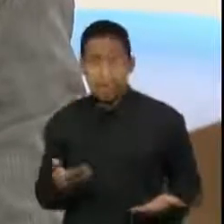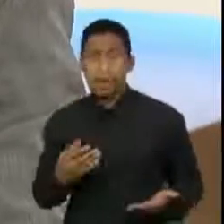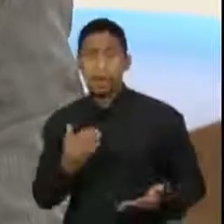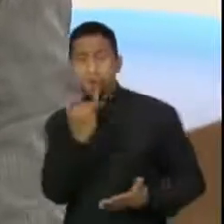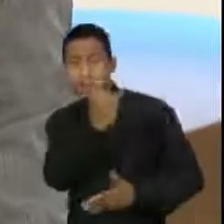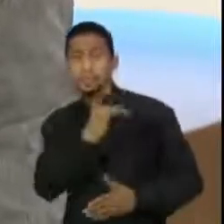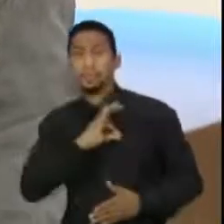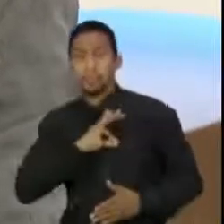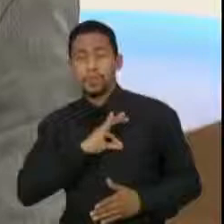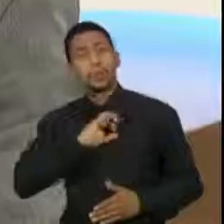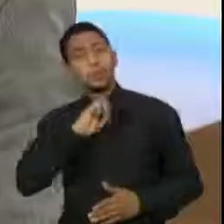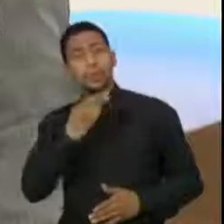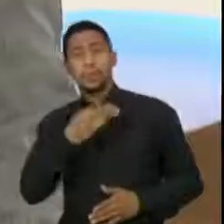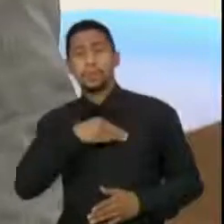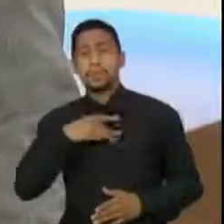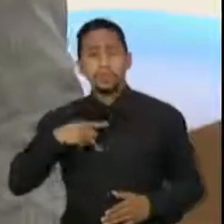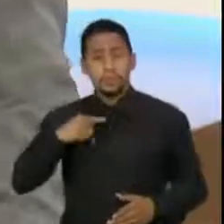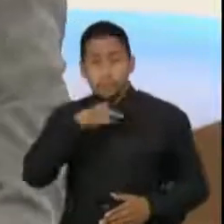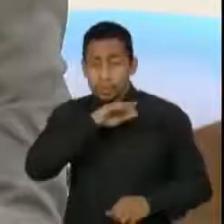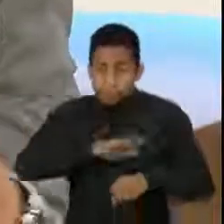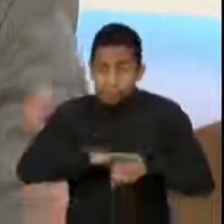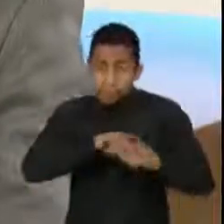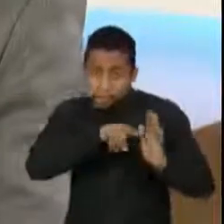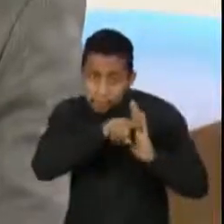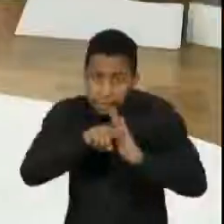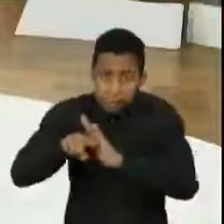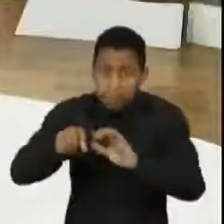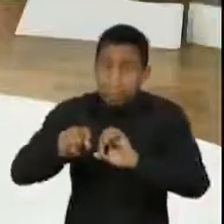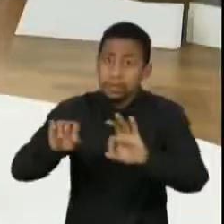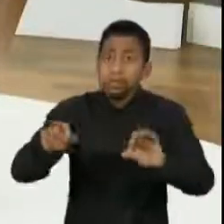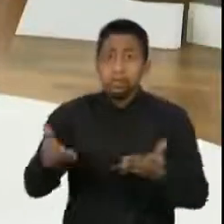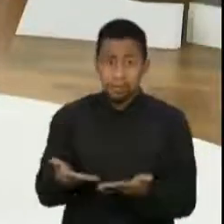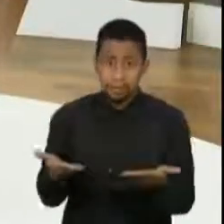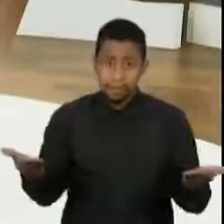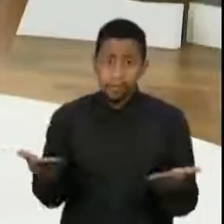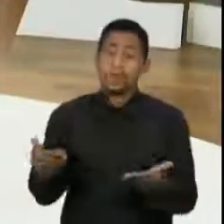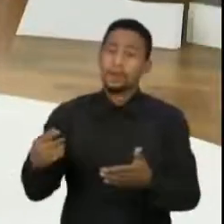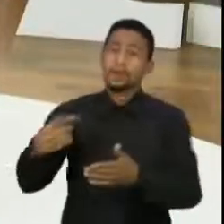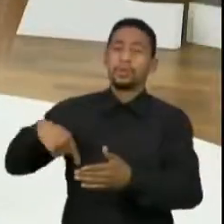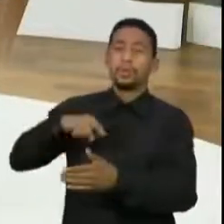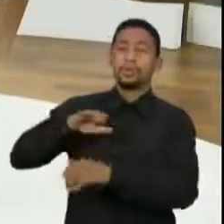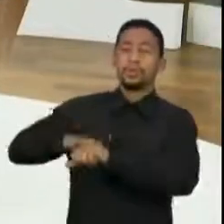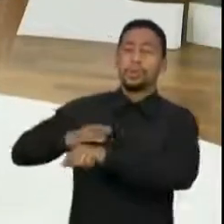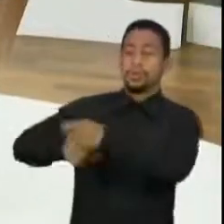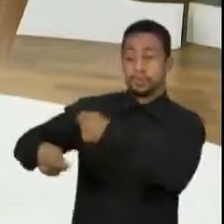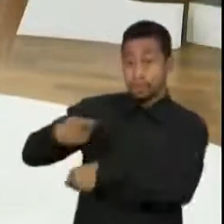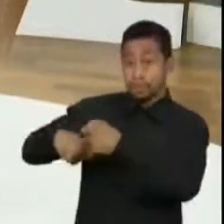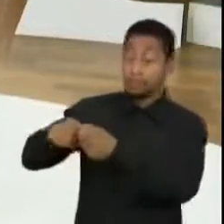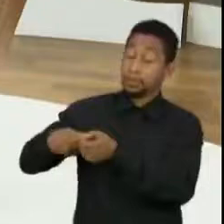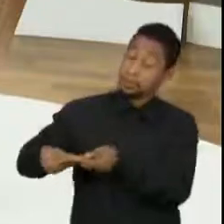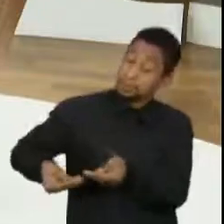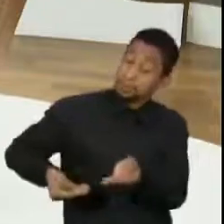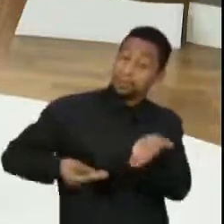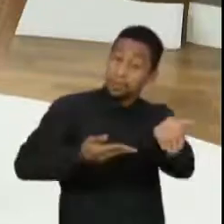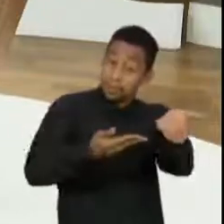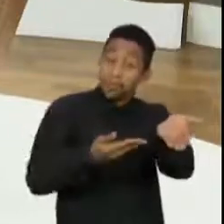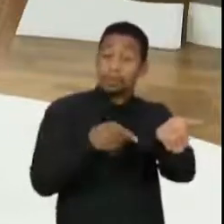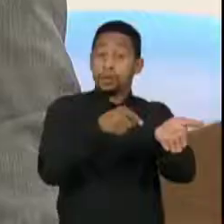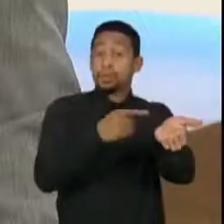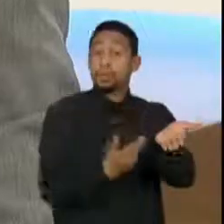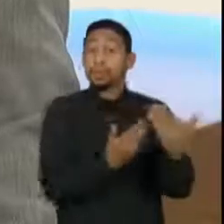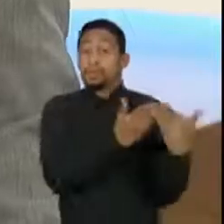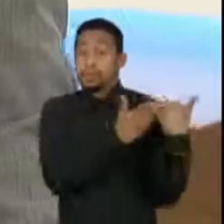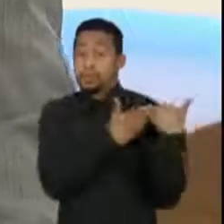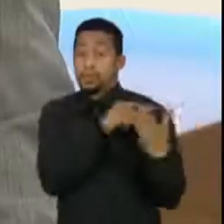polícia ou ao Ministério Público para que prossiga com as investigações. A gente faz a parte administrativa e encaminha para os órgãos, dependendo de qual